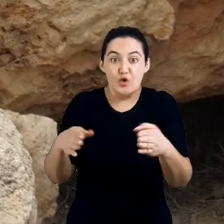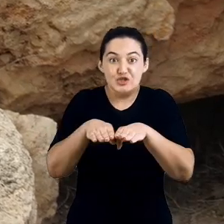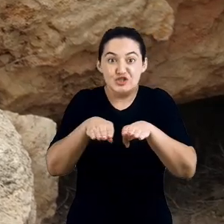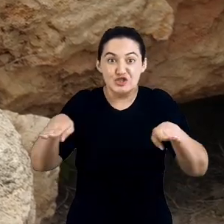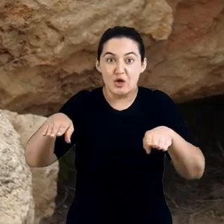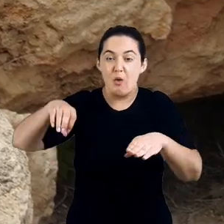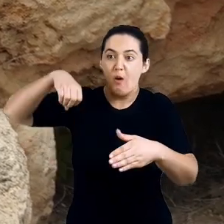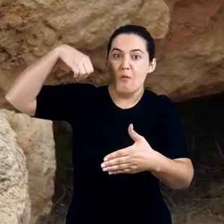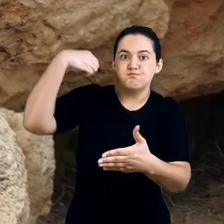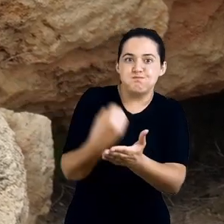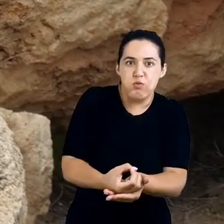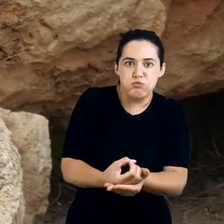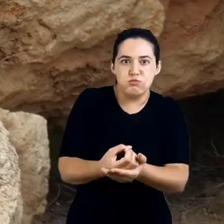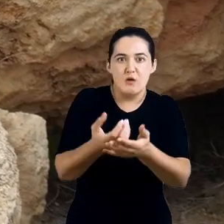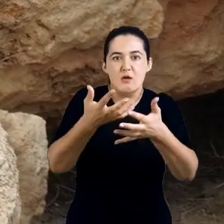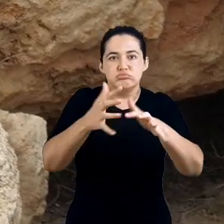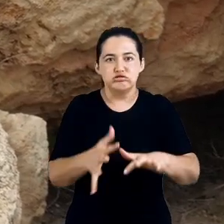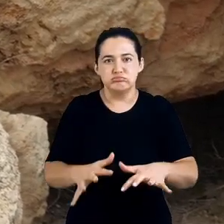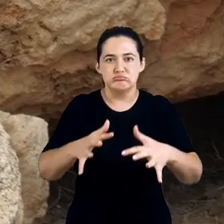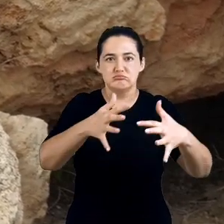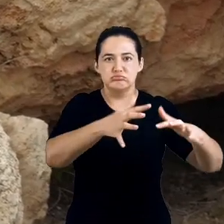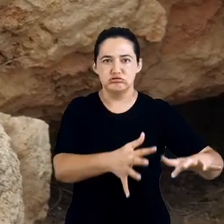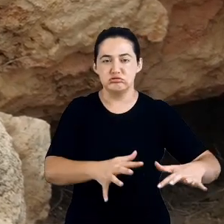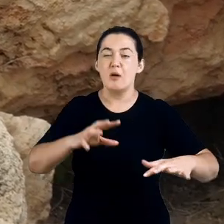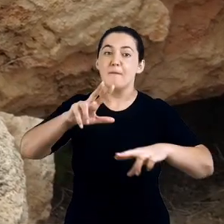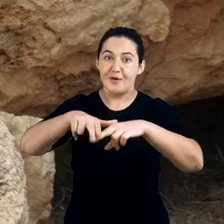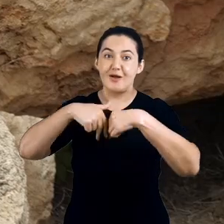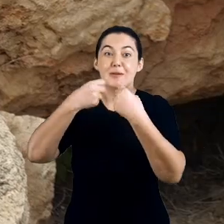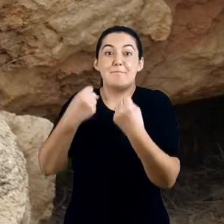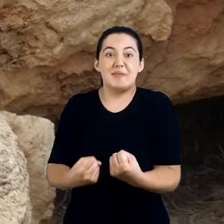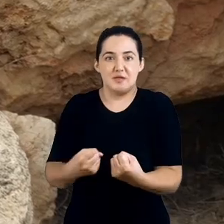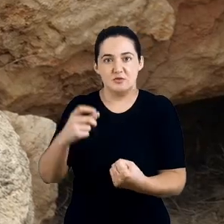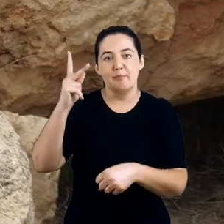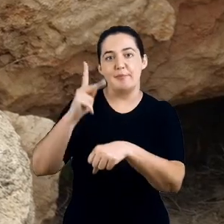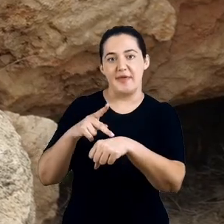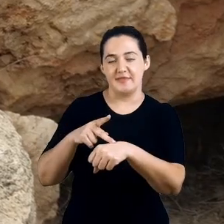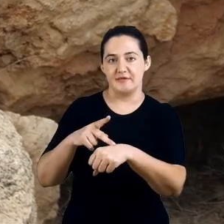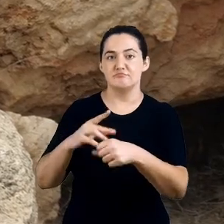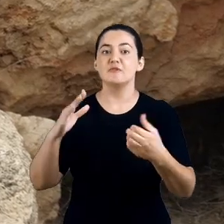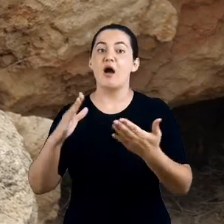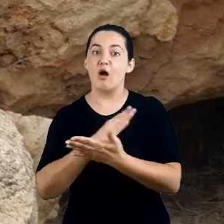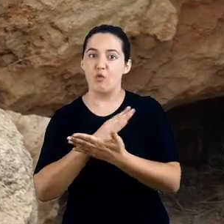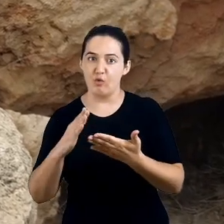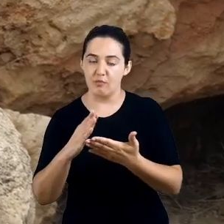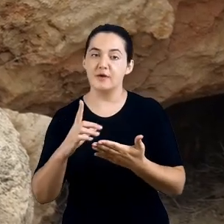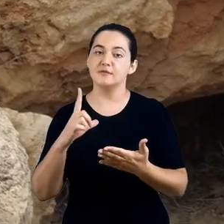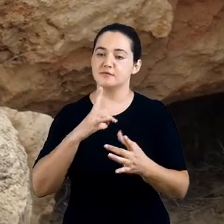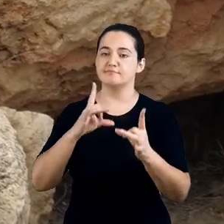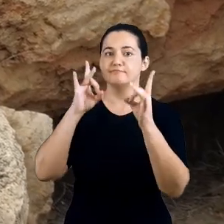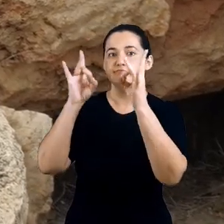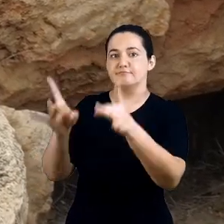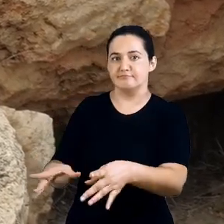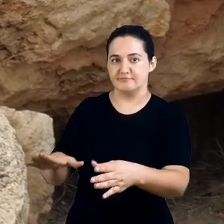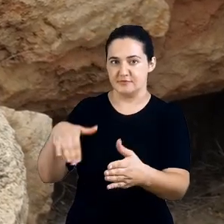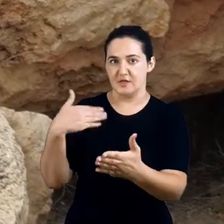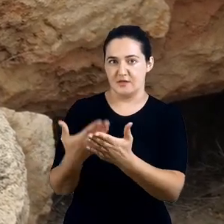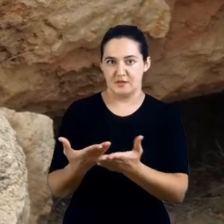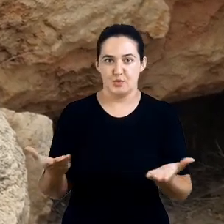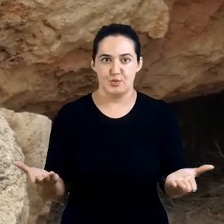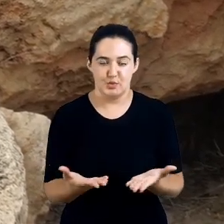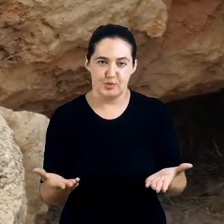ver o chão ainda aqui afundado com o peso das pedras que caíram lá de cima. Parte delas foi deixada